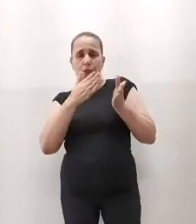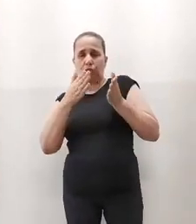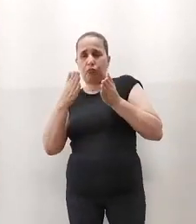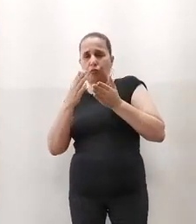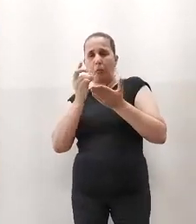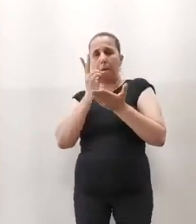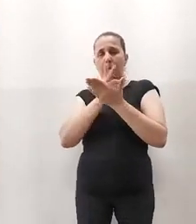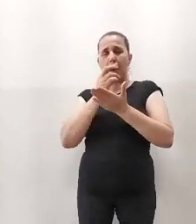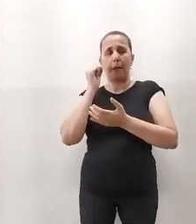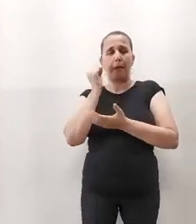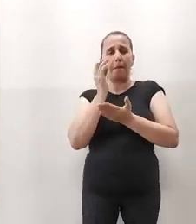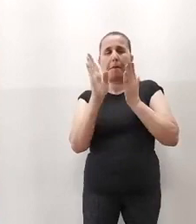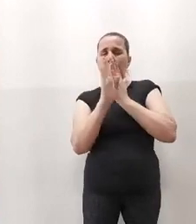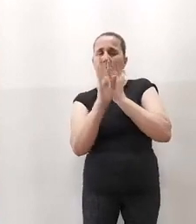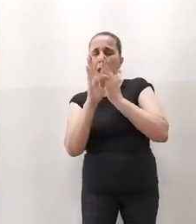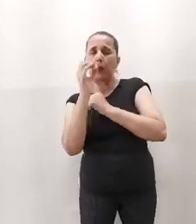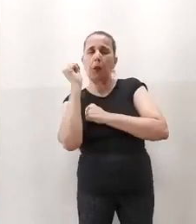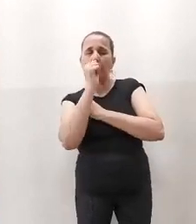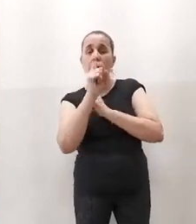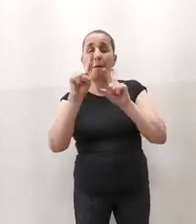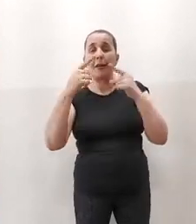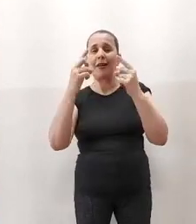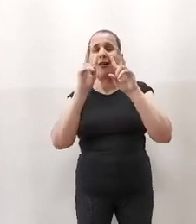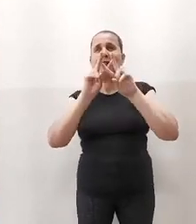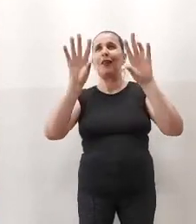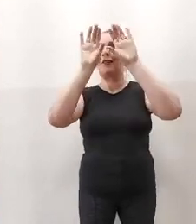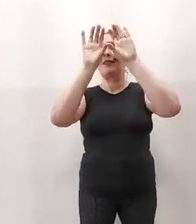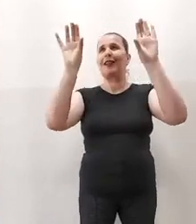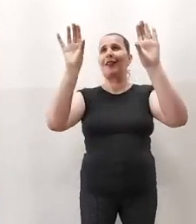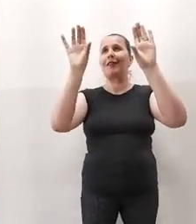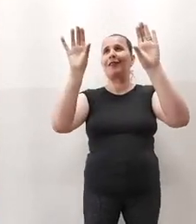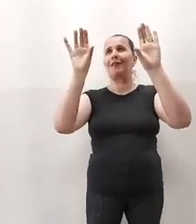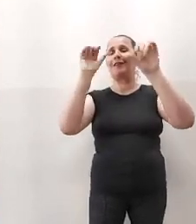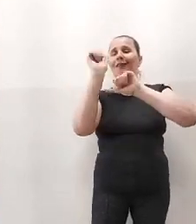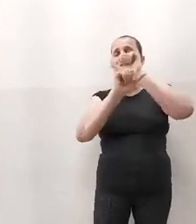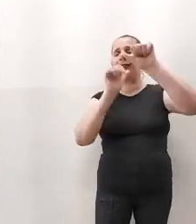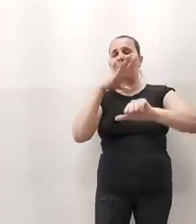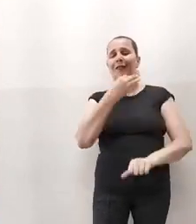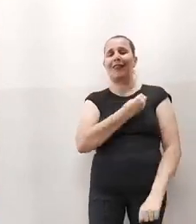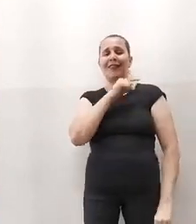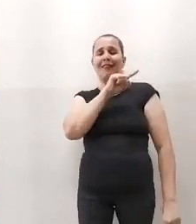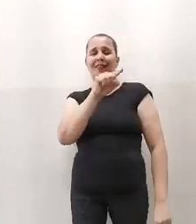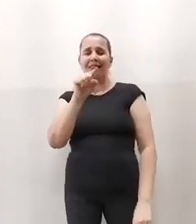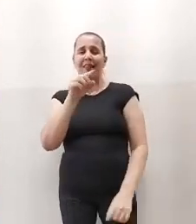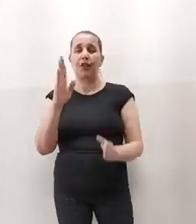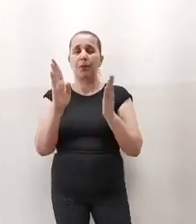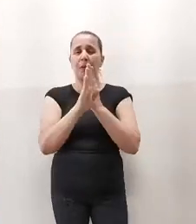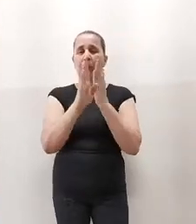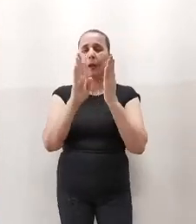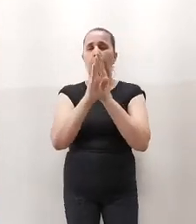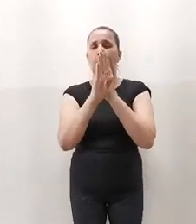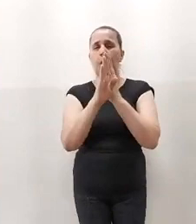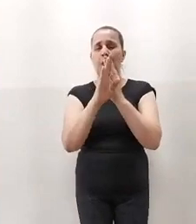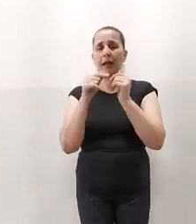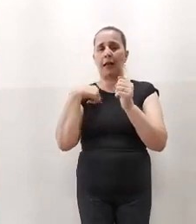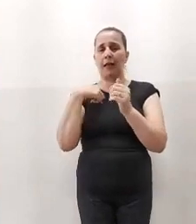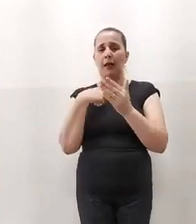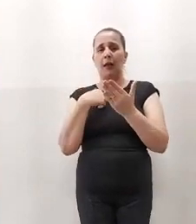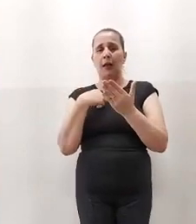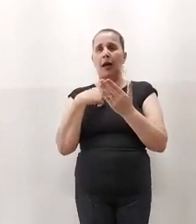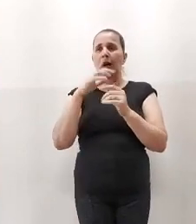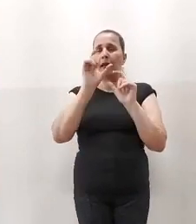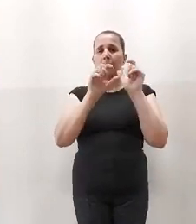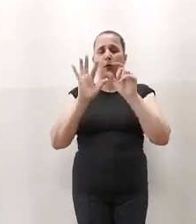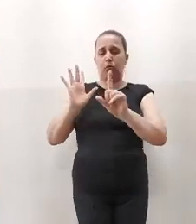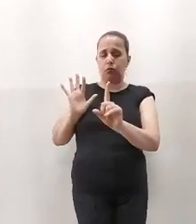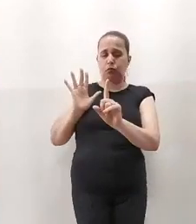perseguindo, matando, mas a visão celestial custou a vida dele, Deus. De perseguidor ele passou a ser perseguido, Jesus.